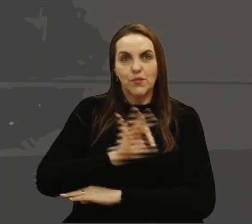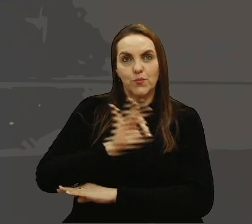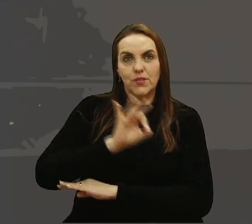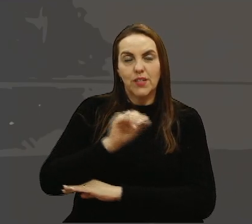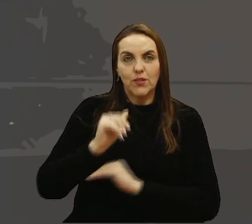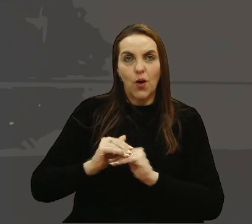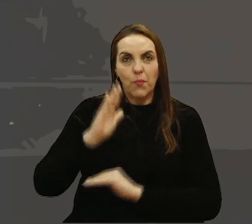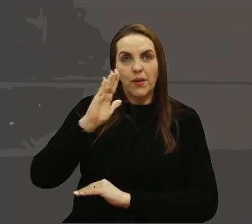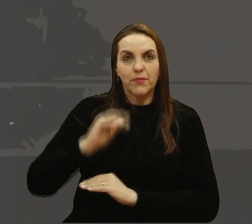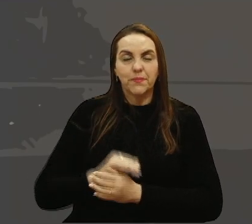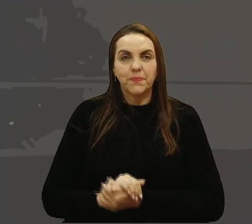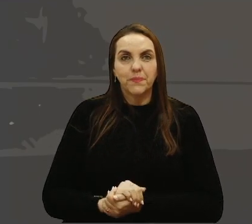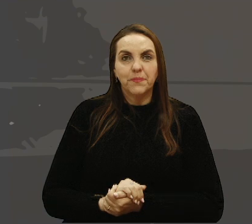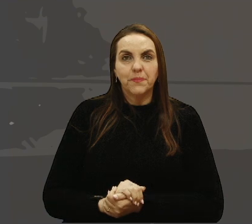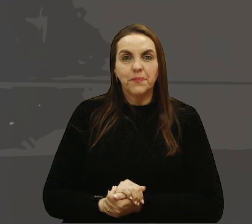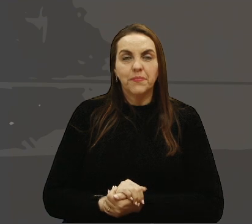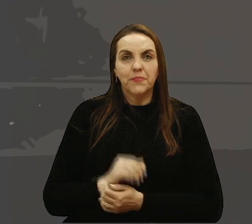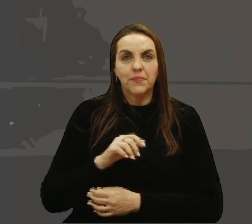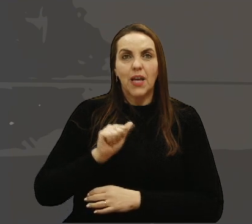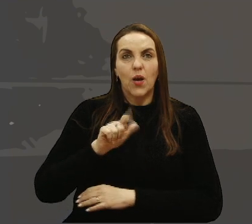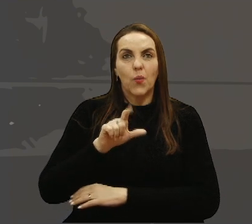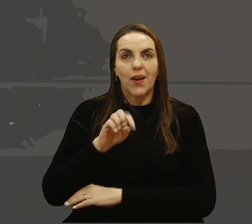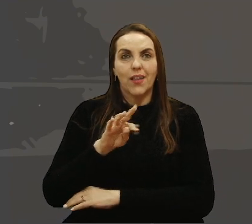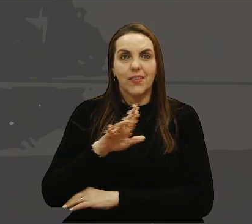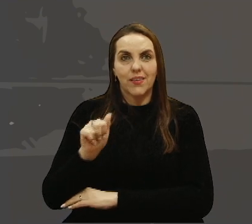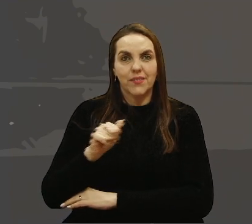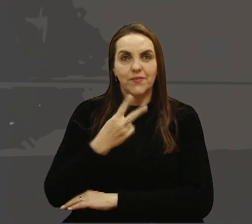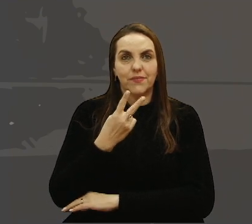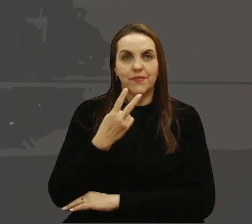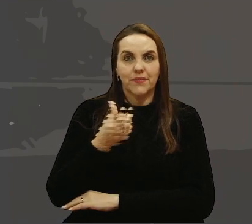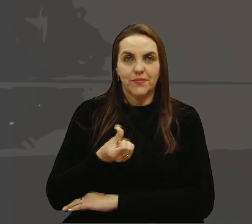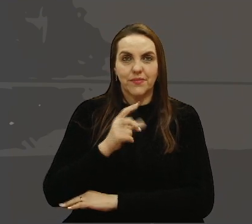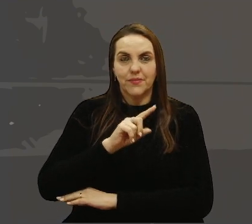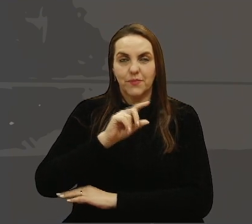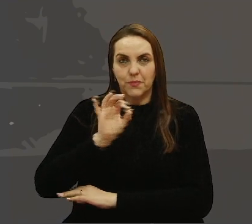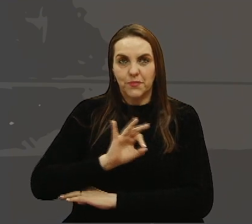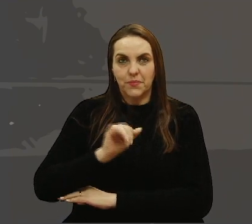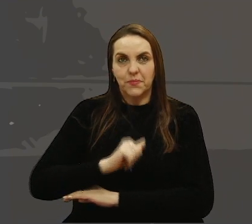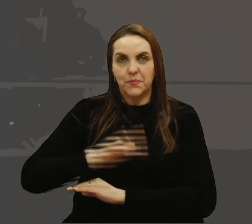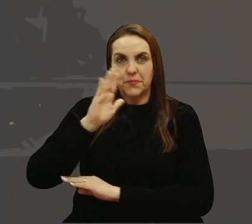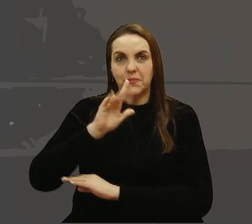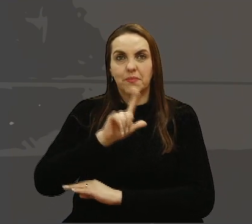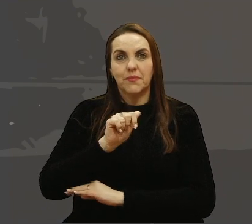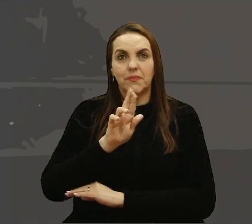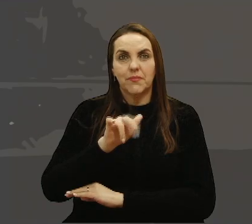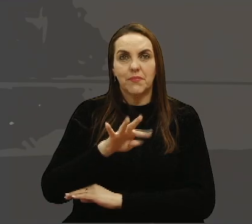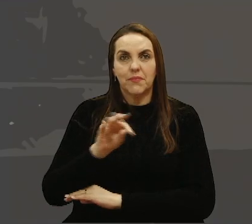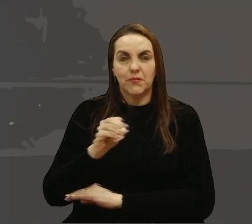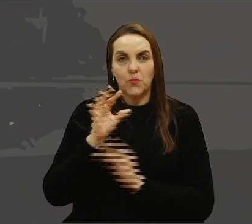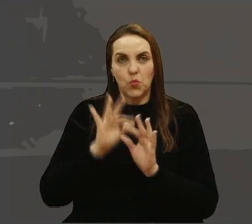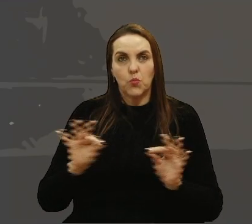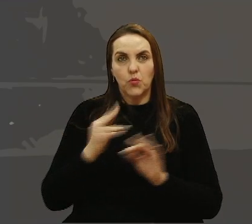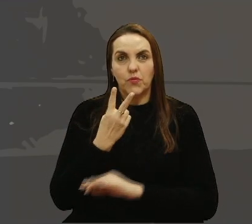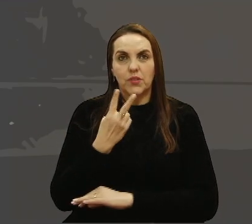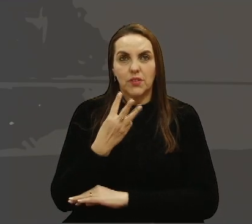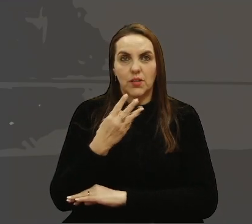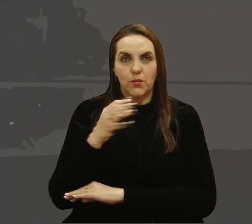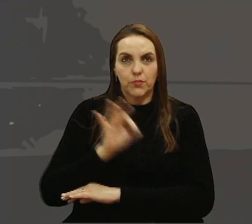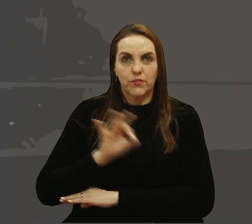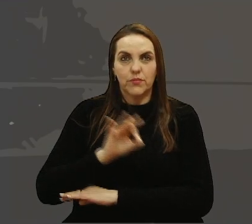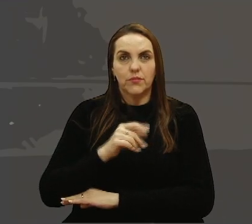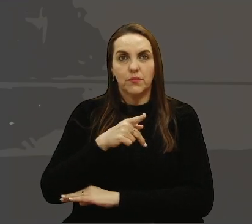aumento. Alcatra, 23,5% de aumento. Lagarto comum, 23%.